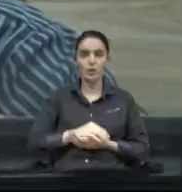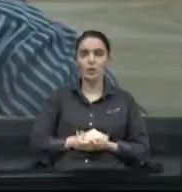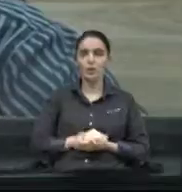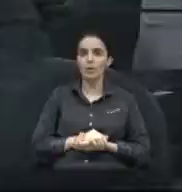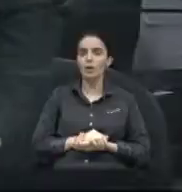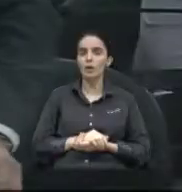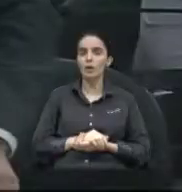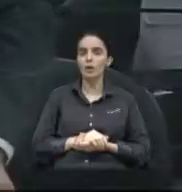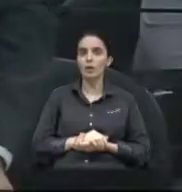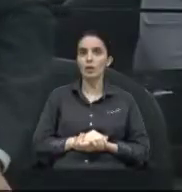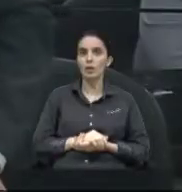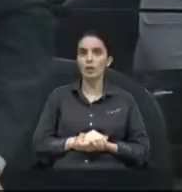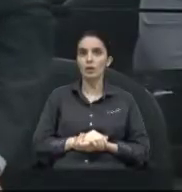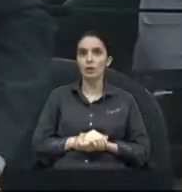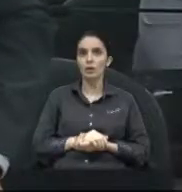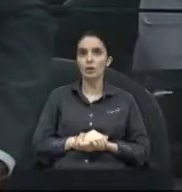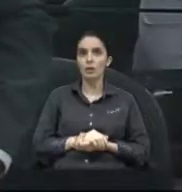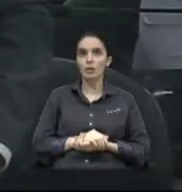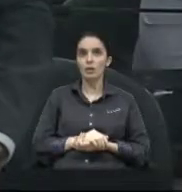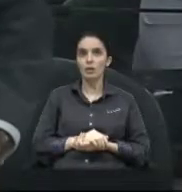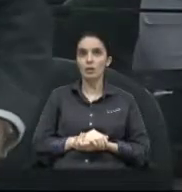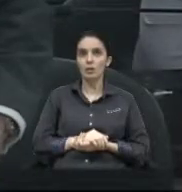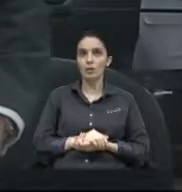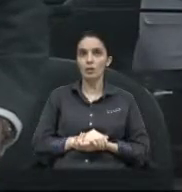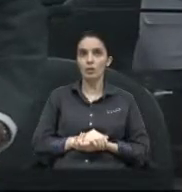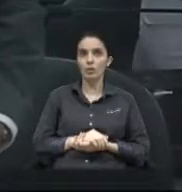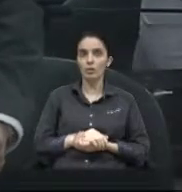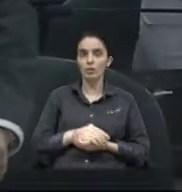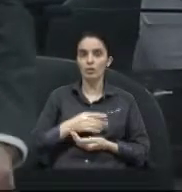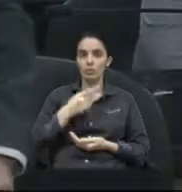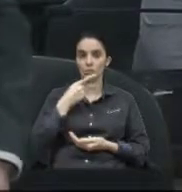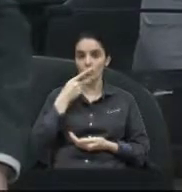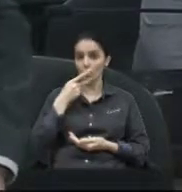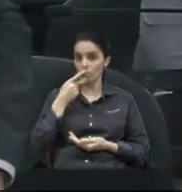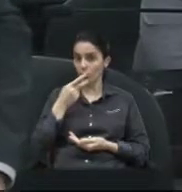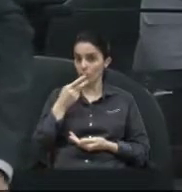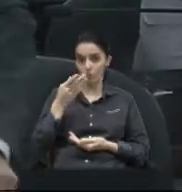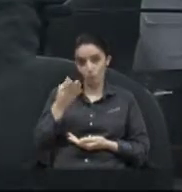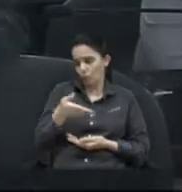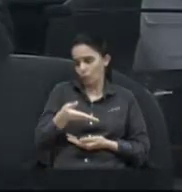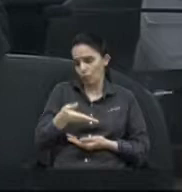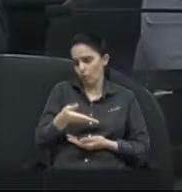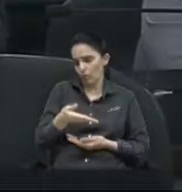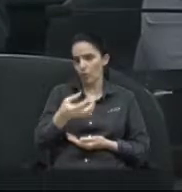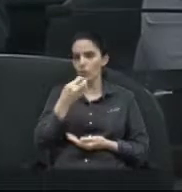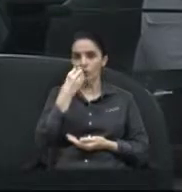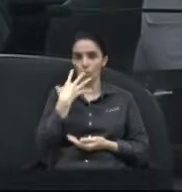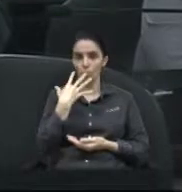eu, já que ainda não falei hoje, vos cumprimento. Uma boa noite.